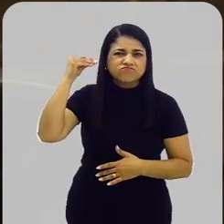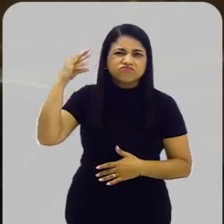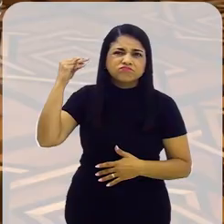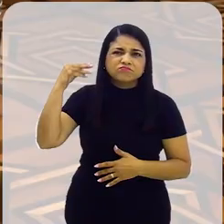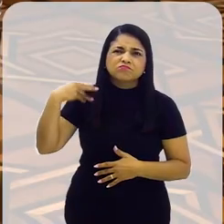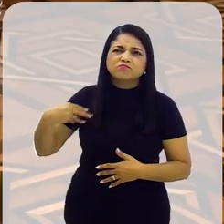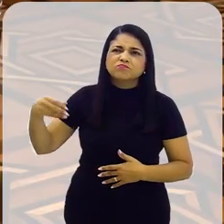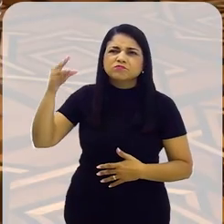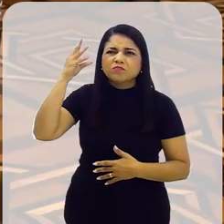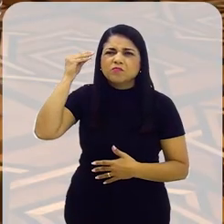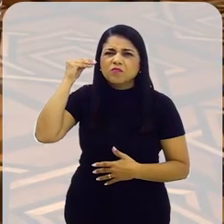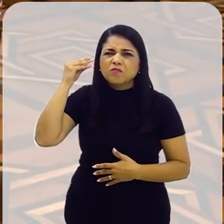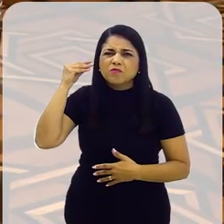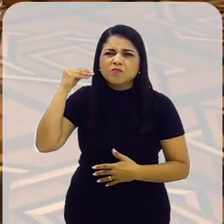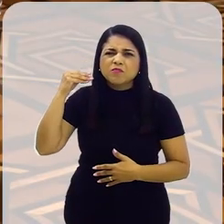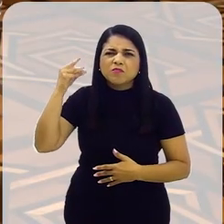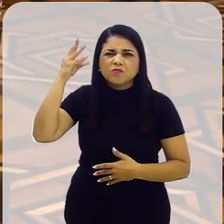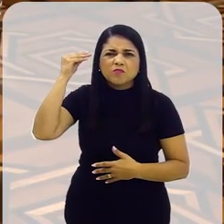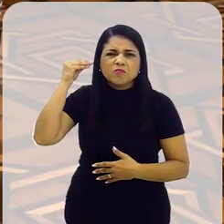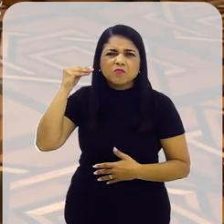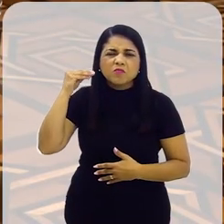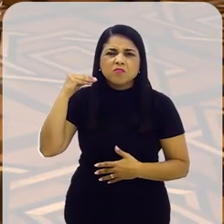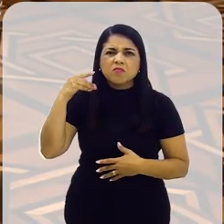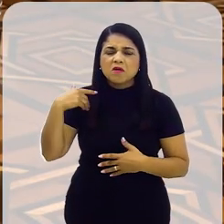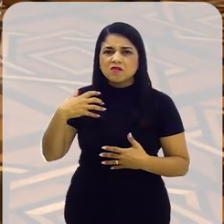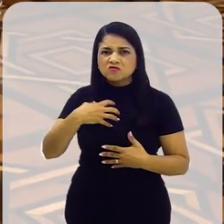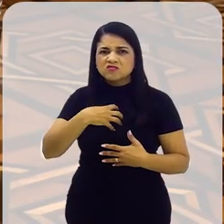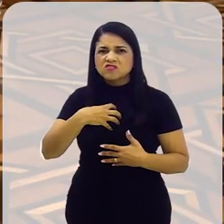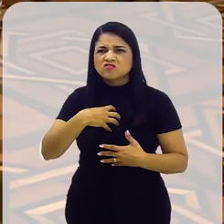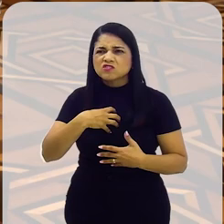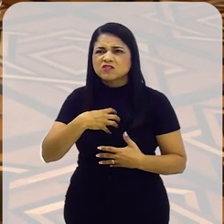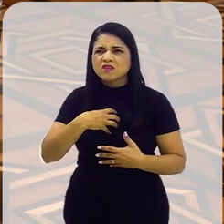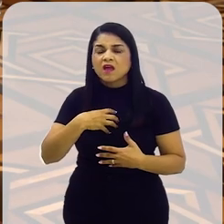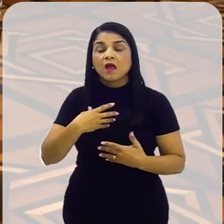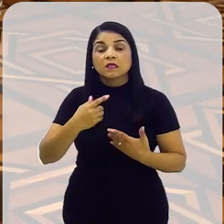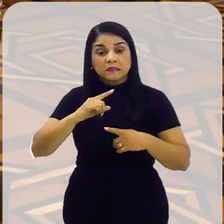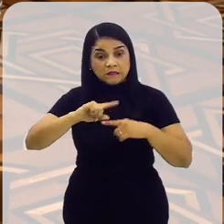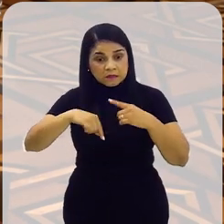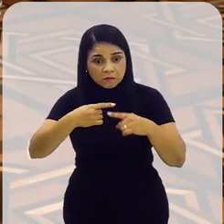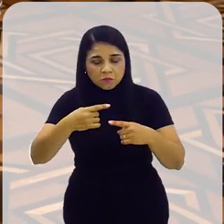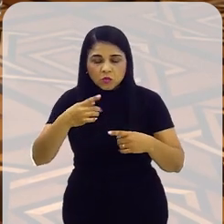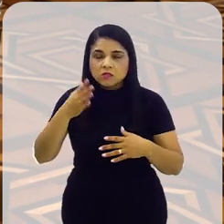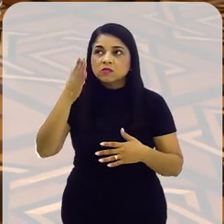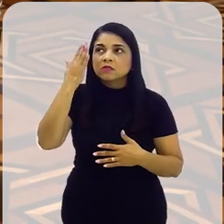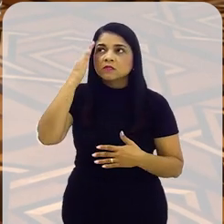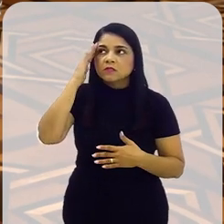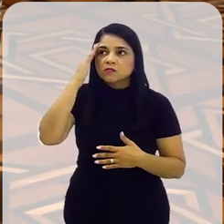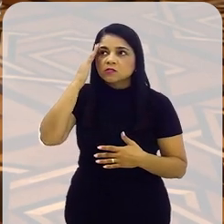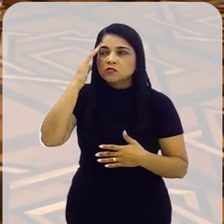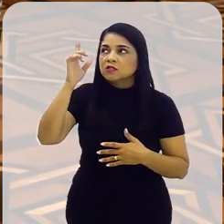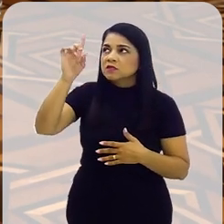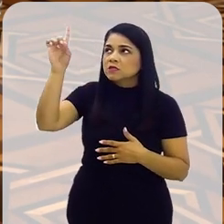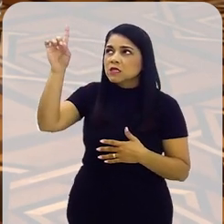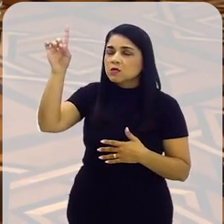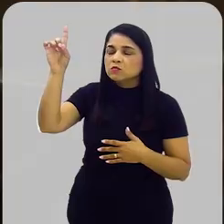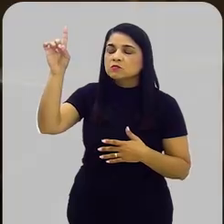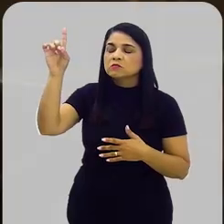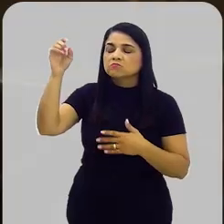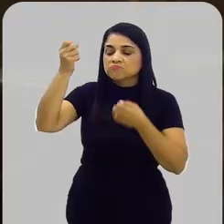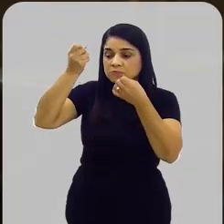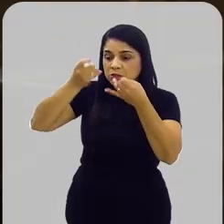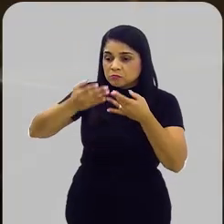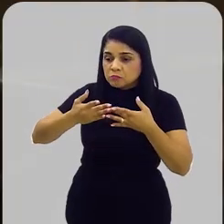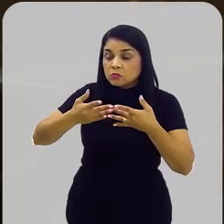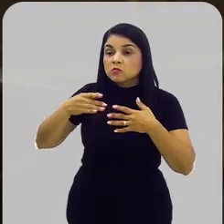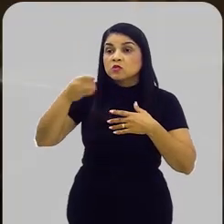vozes falavam na sua mente. Sim. E a gente, depois que eu tive o entendimento, eu sei que o espírito, ele trabalha na nossa mente, né?